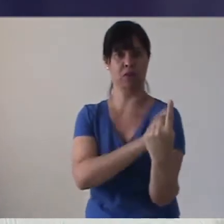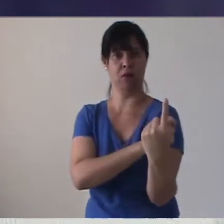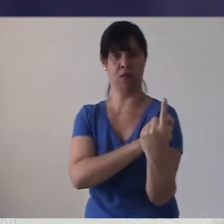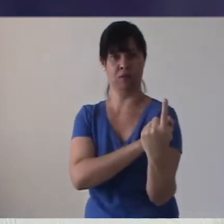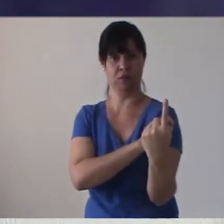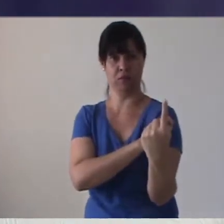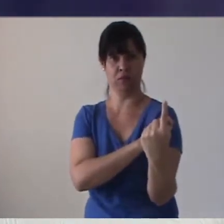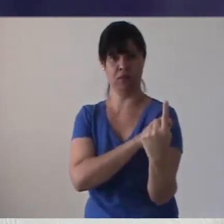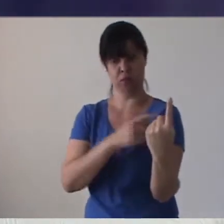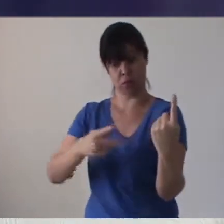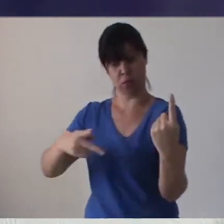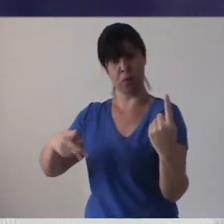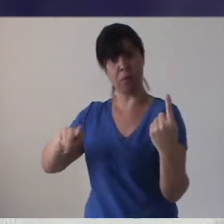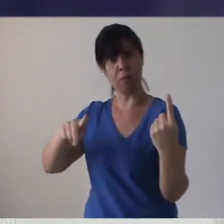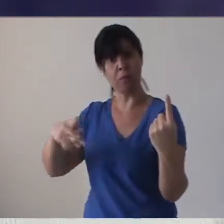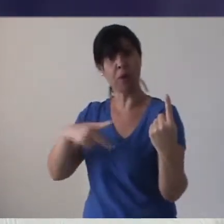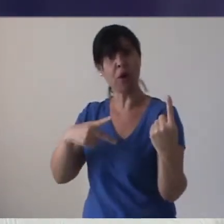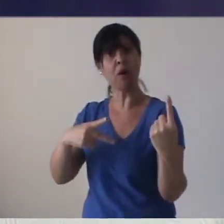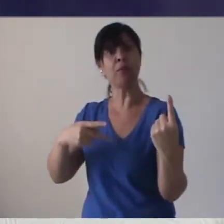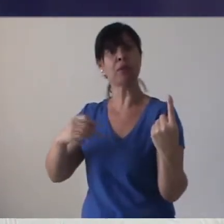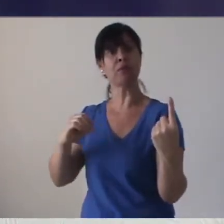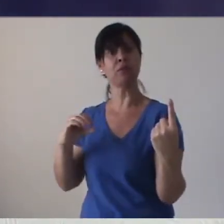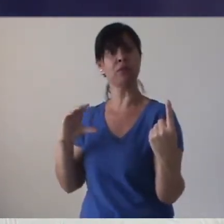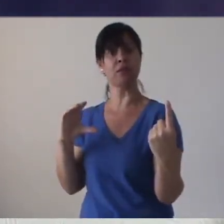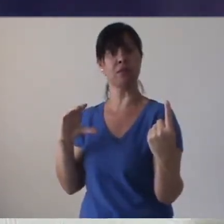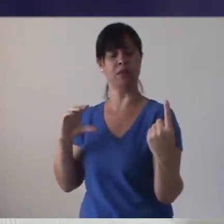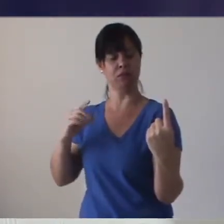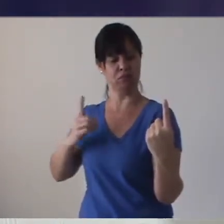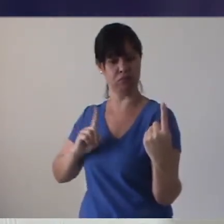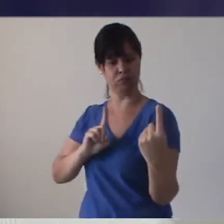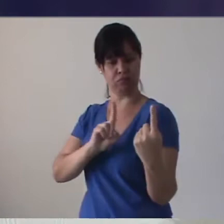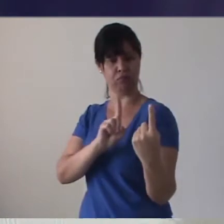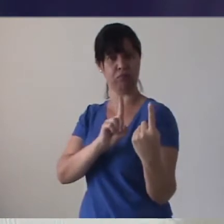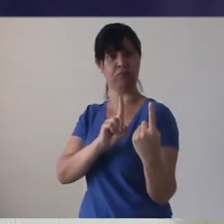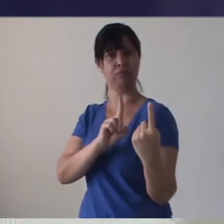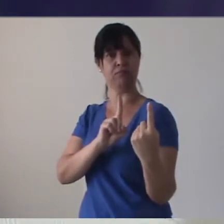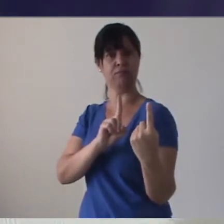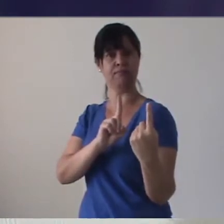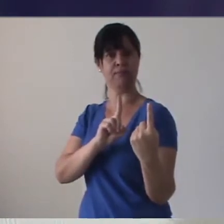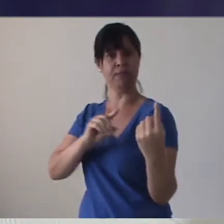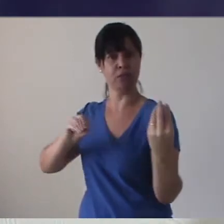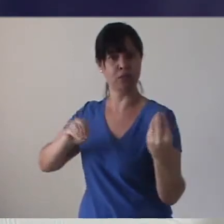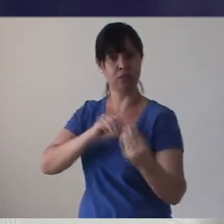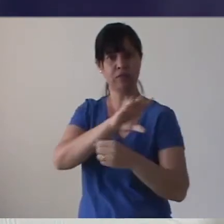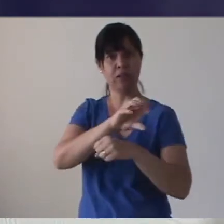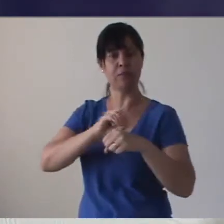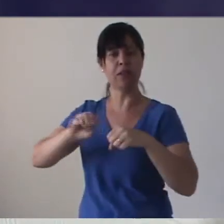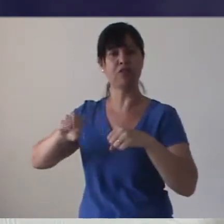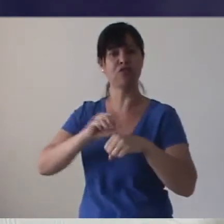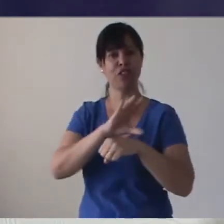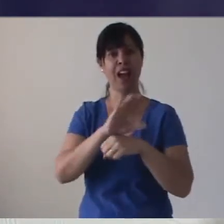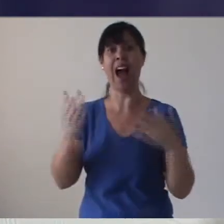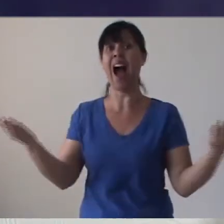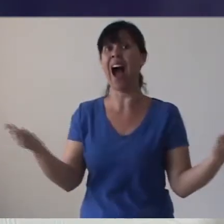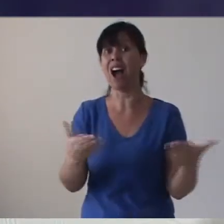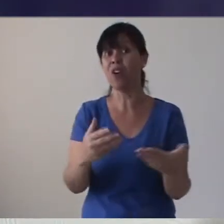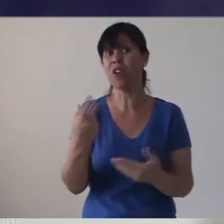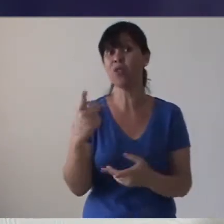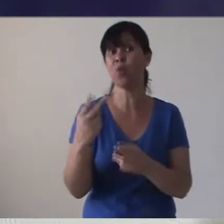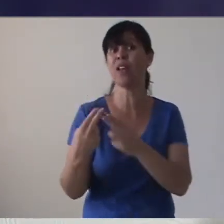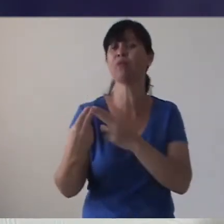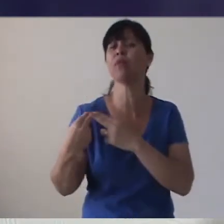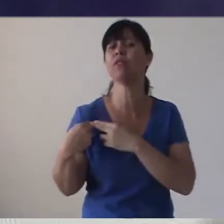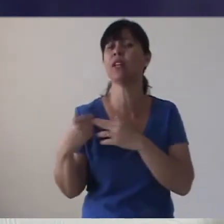o seu conhecimento, tá? Isso é uma responsabilidade sua agora nesta nova era, né?